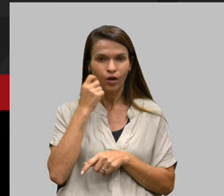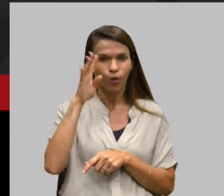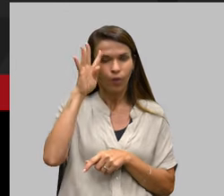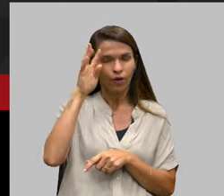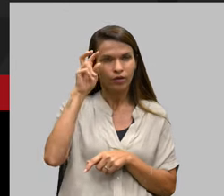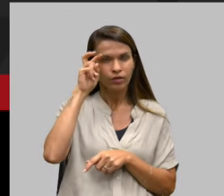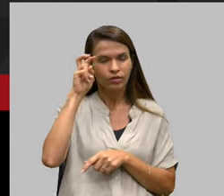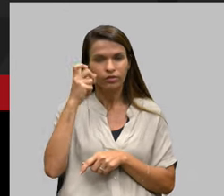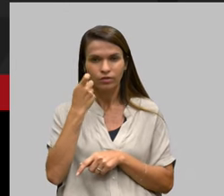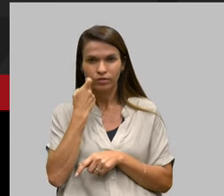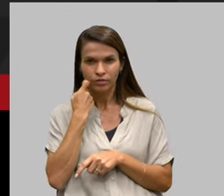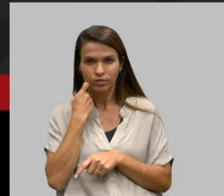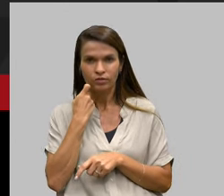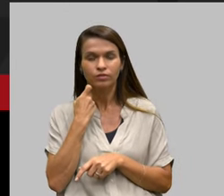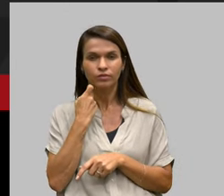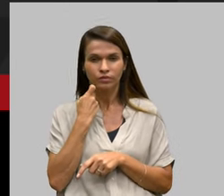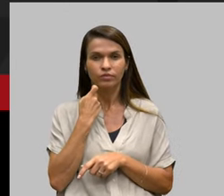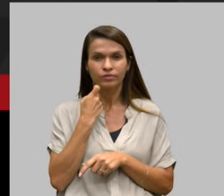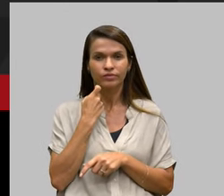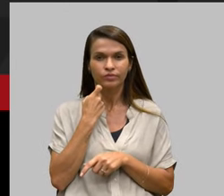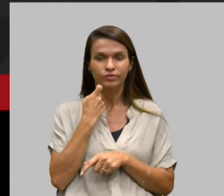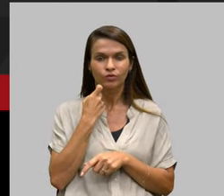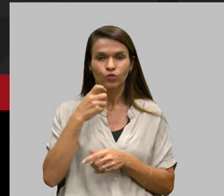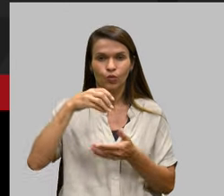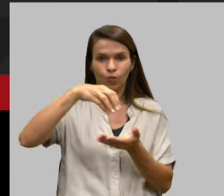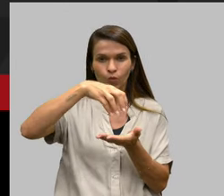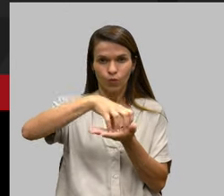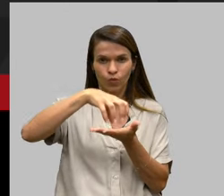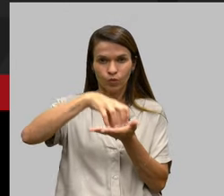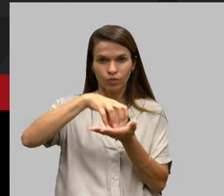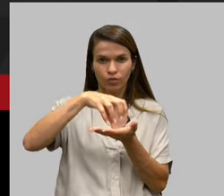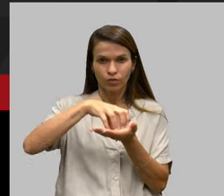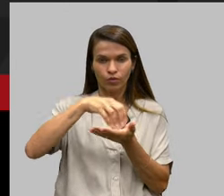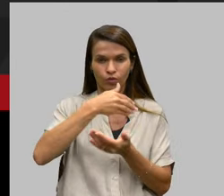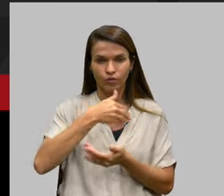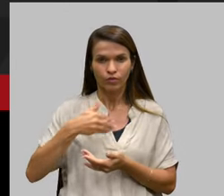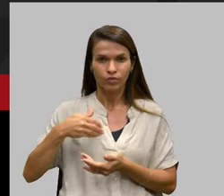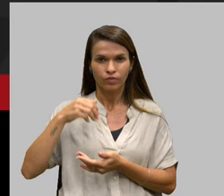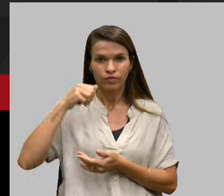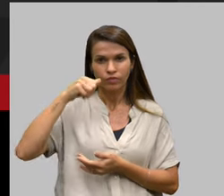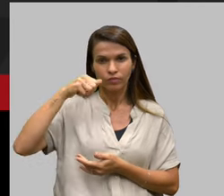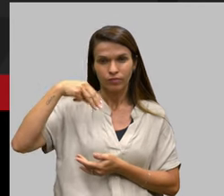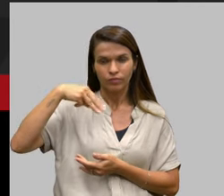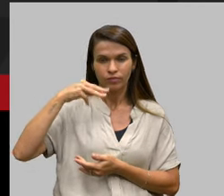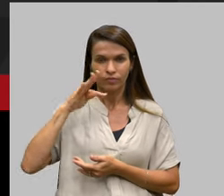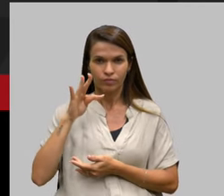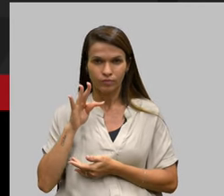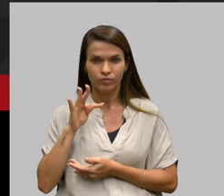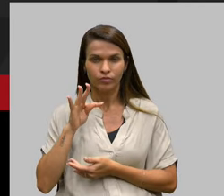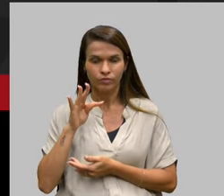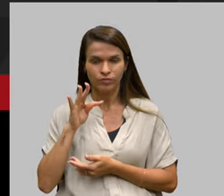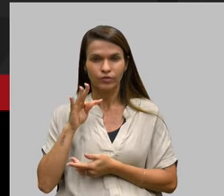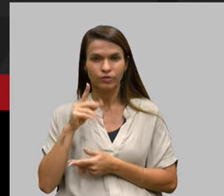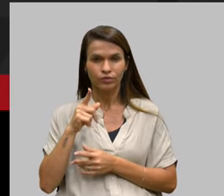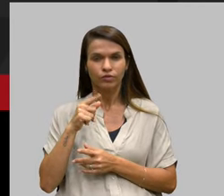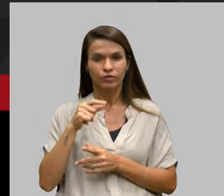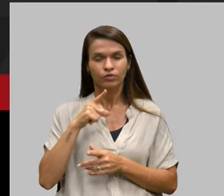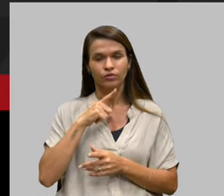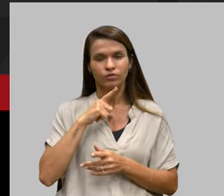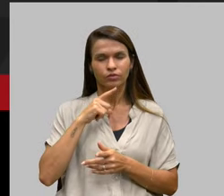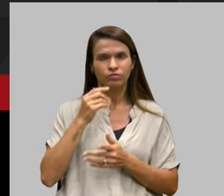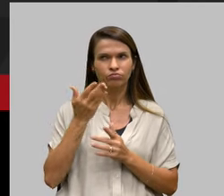sexta na na sexta-feira no na própria sede do Governo do Estado do Mato Grosso Governo do Estado do Mato Grosso era um ente que tinha crp judicial desde